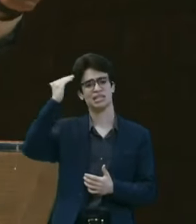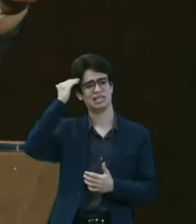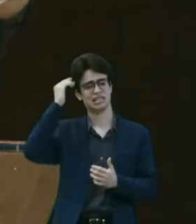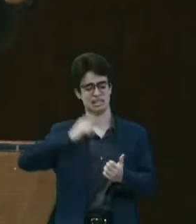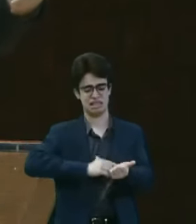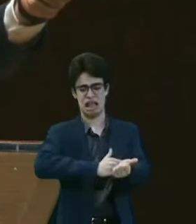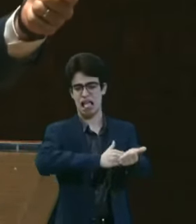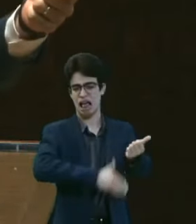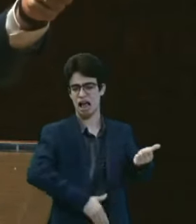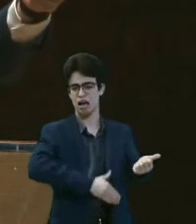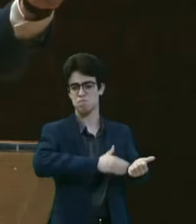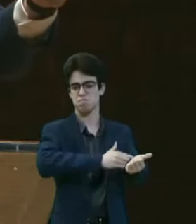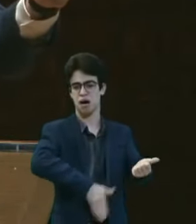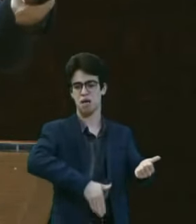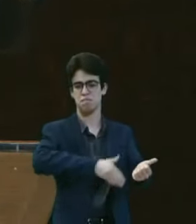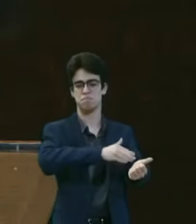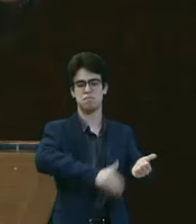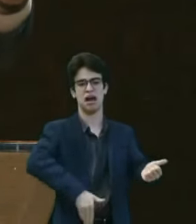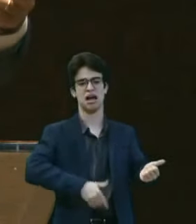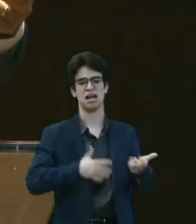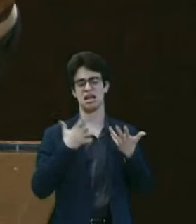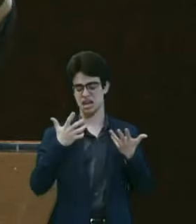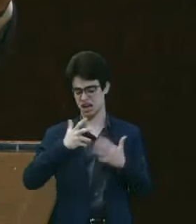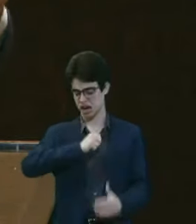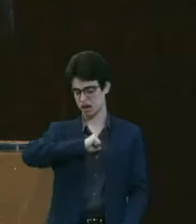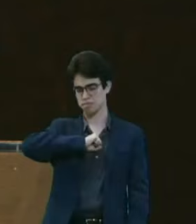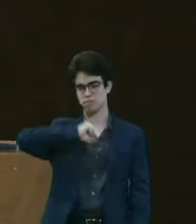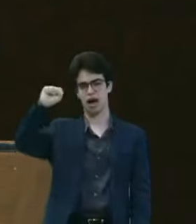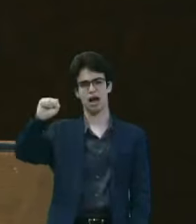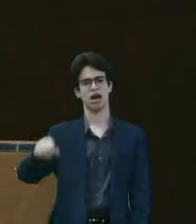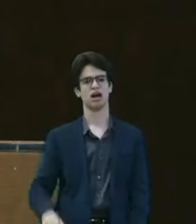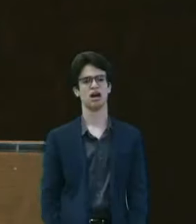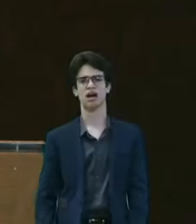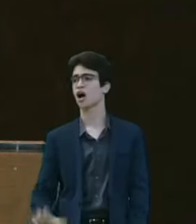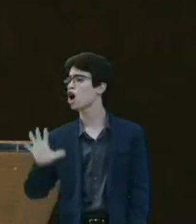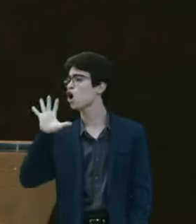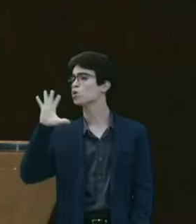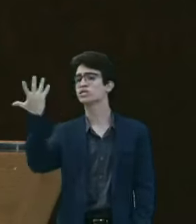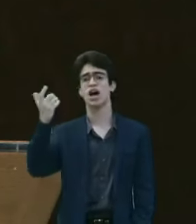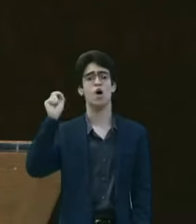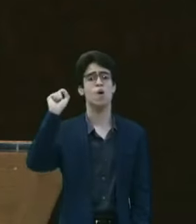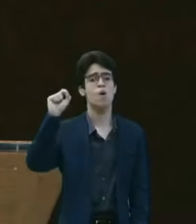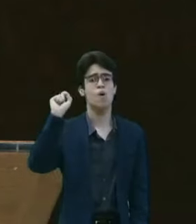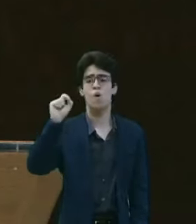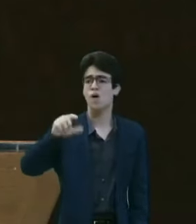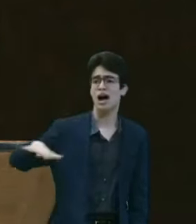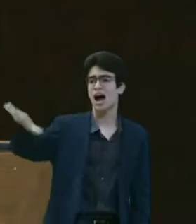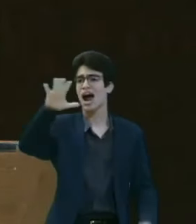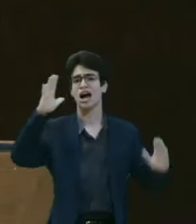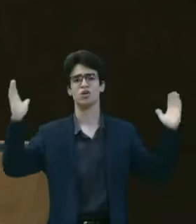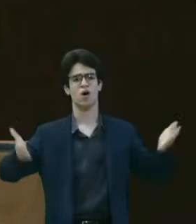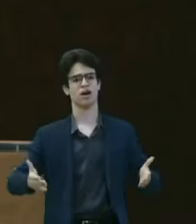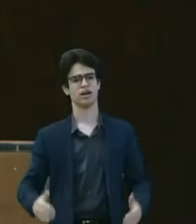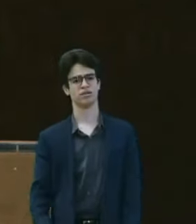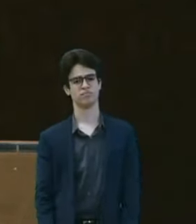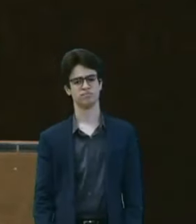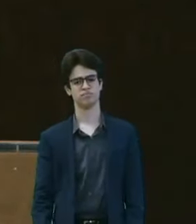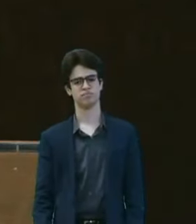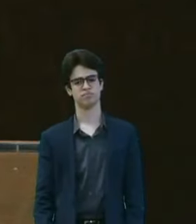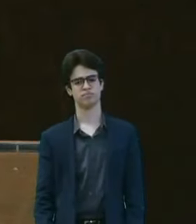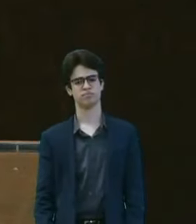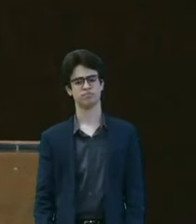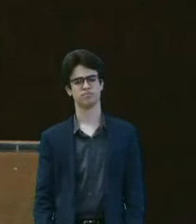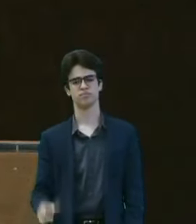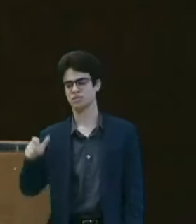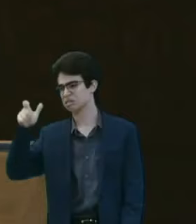cortam, que se mutilam, que querem tirar a própria vida. O que está acontecendo nos nossos dias?